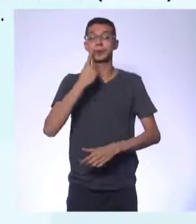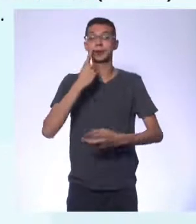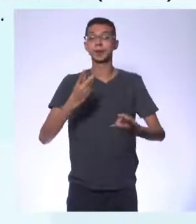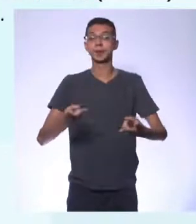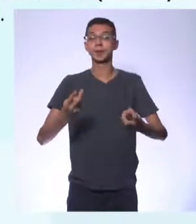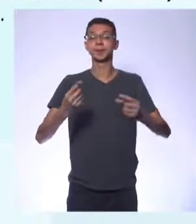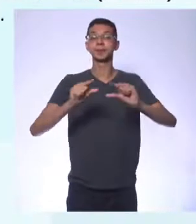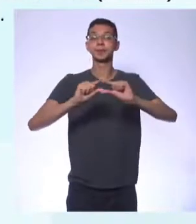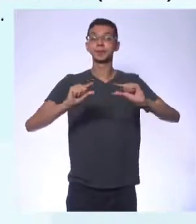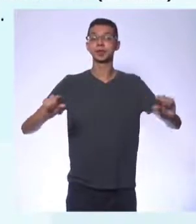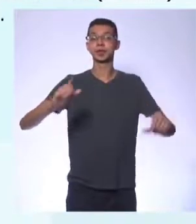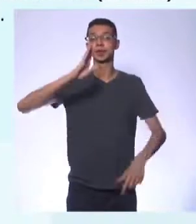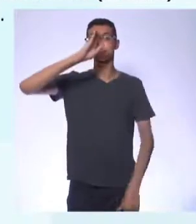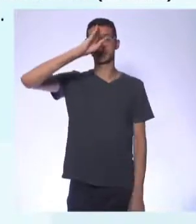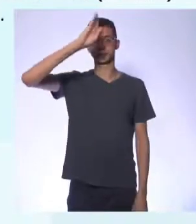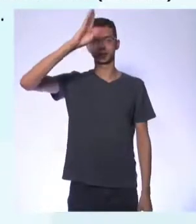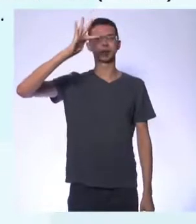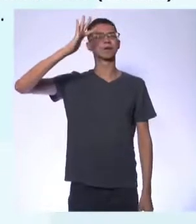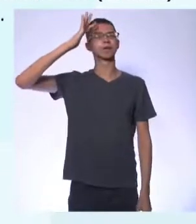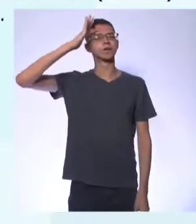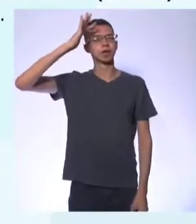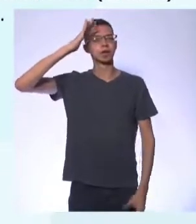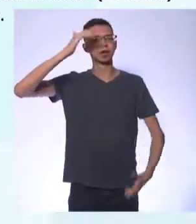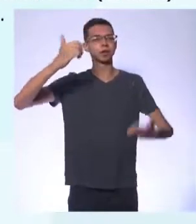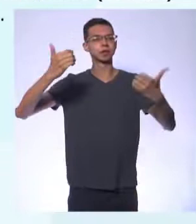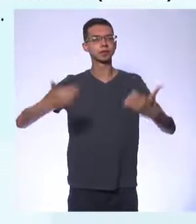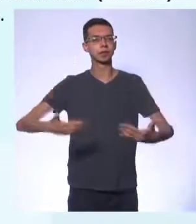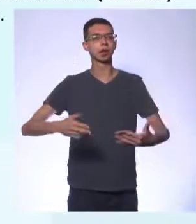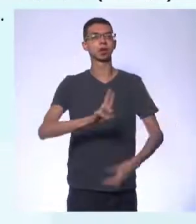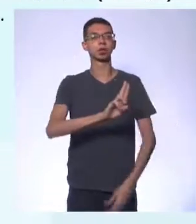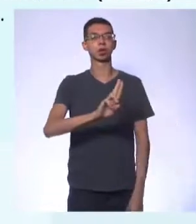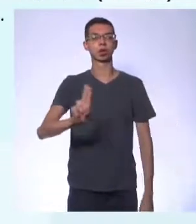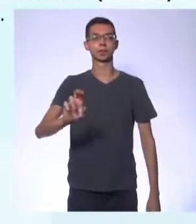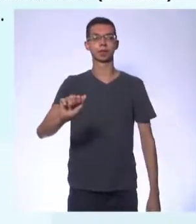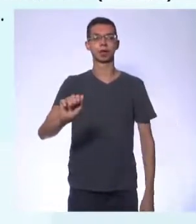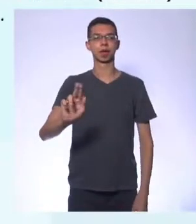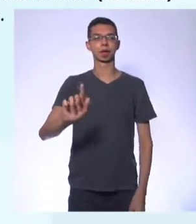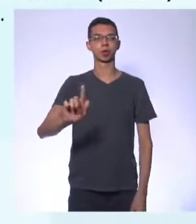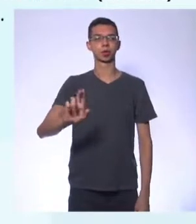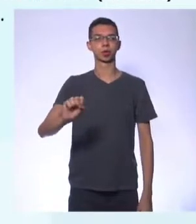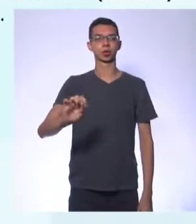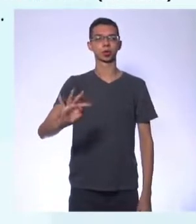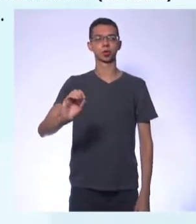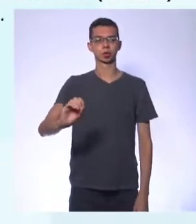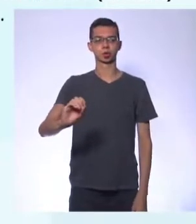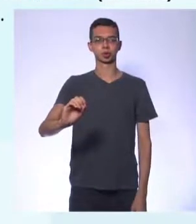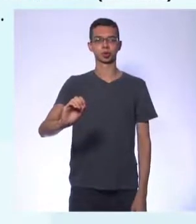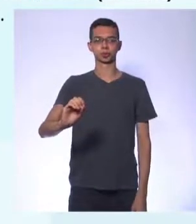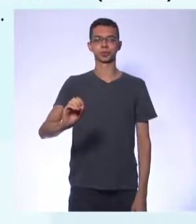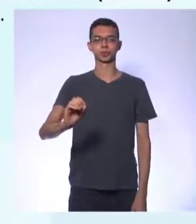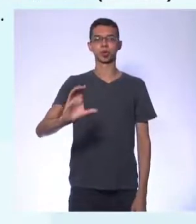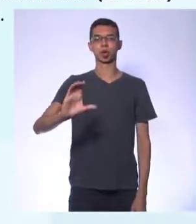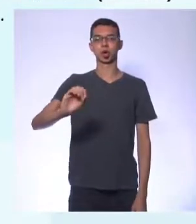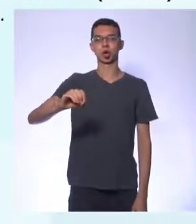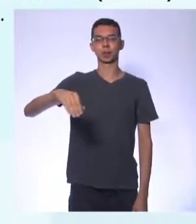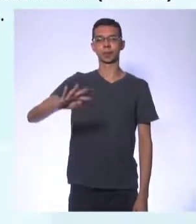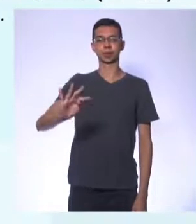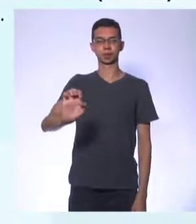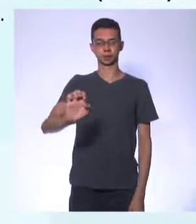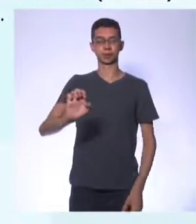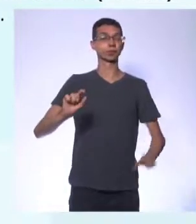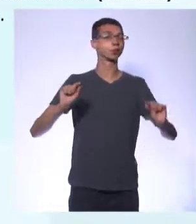filósofo dessa corrente positivista, que é o Augusto Comte, o Augusto Comte. O amor como